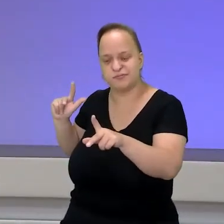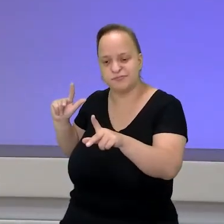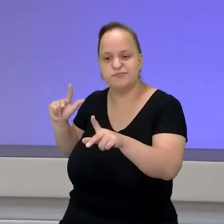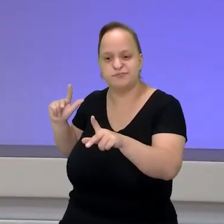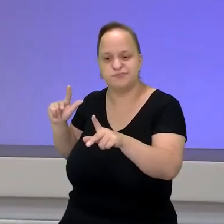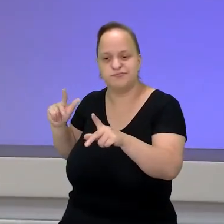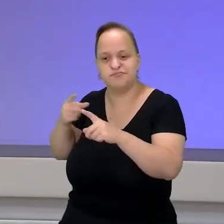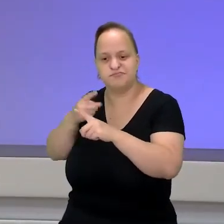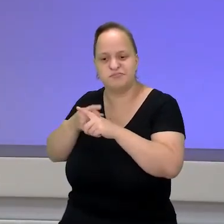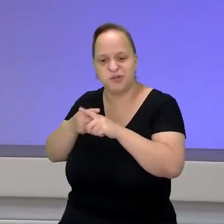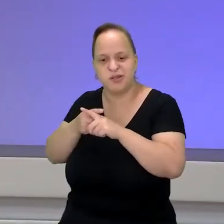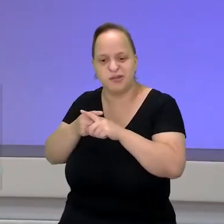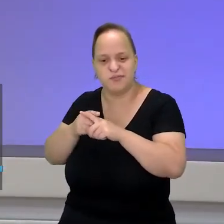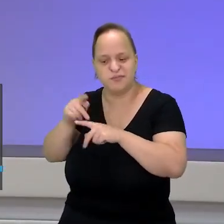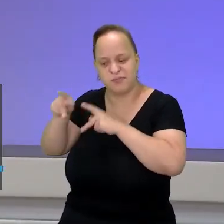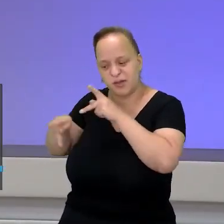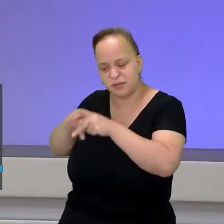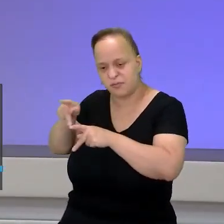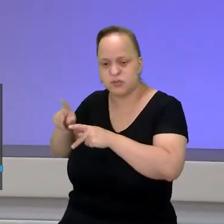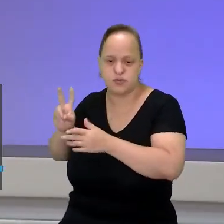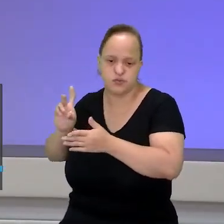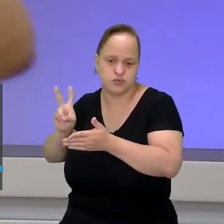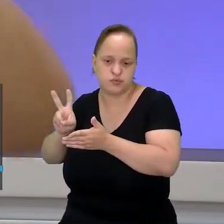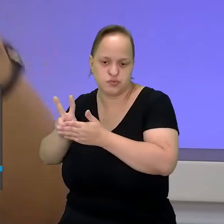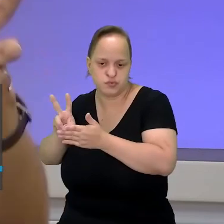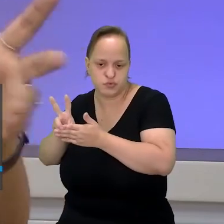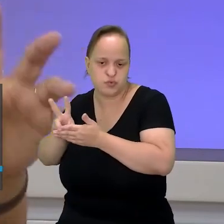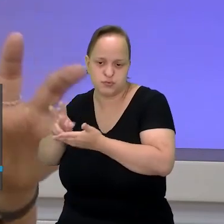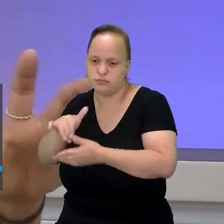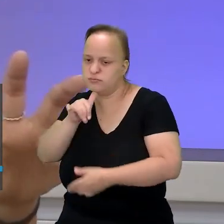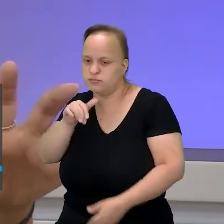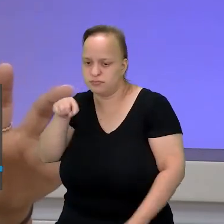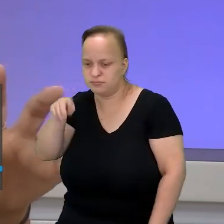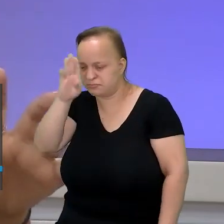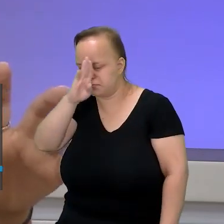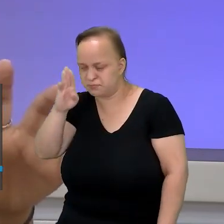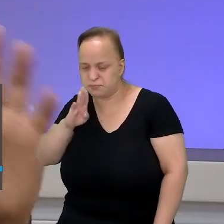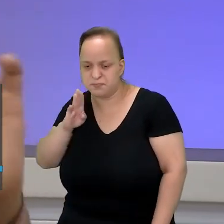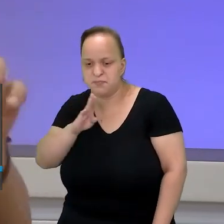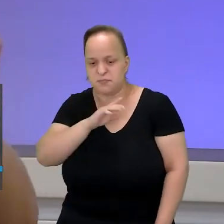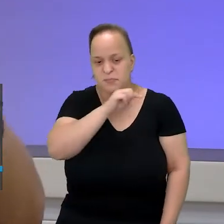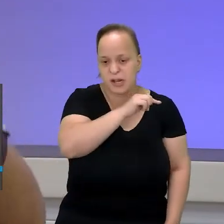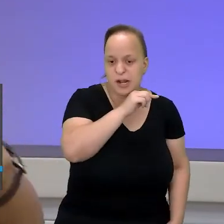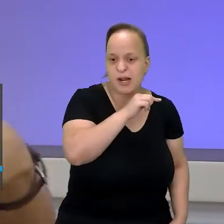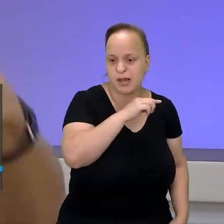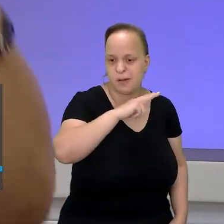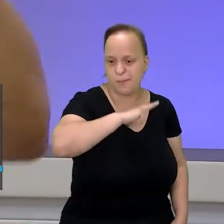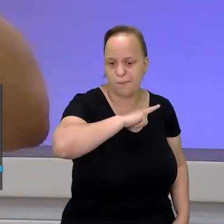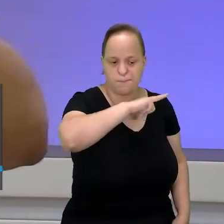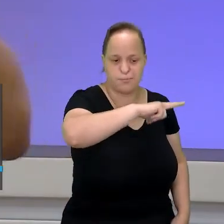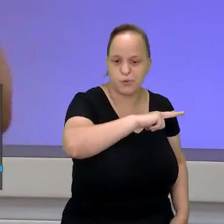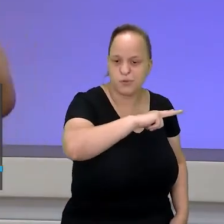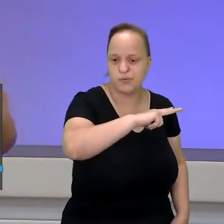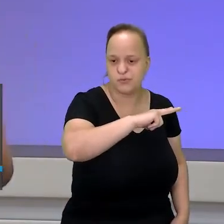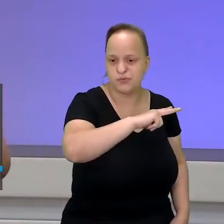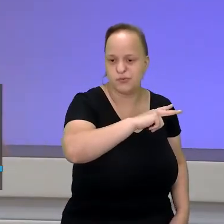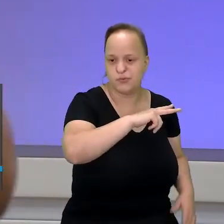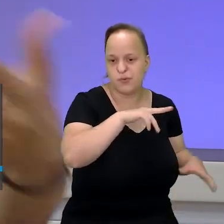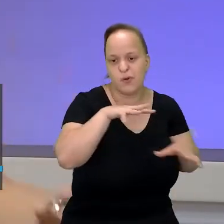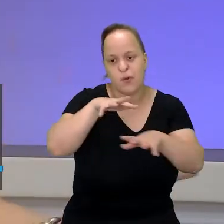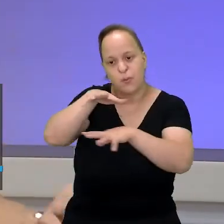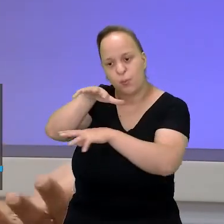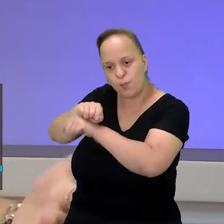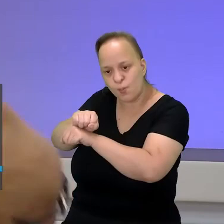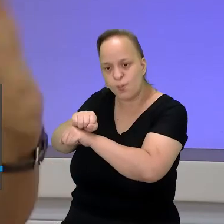os colonos que já tinham uma prática ali na região e trouxeram outras coisas diferentes e tiveram que se acostumar com a comida